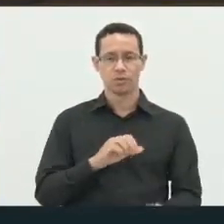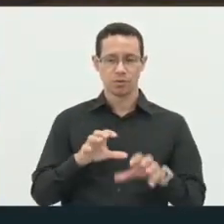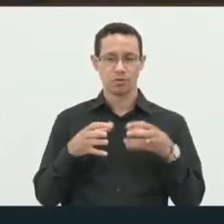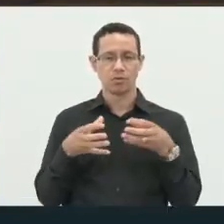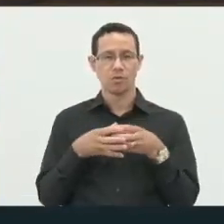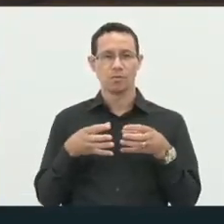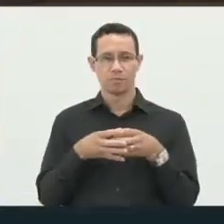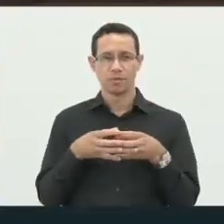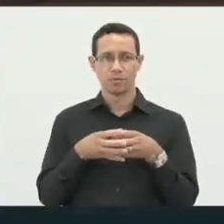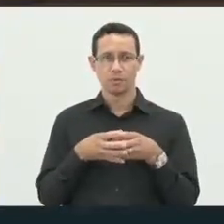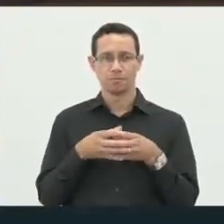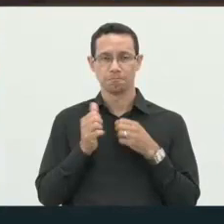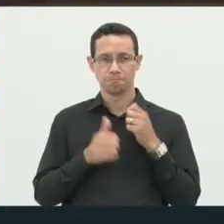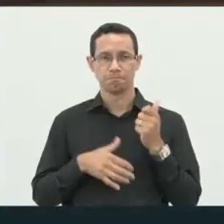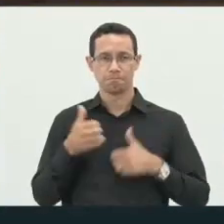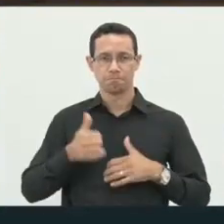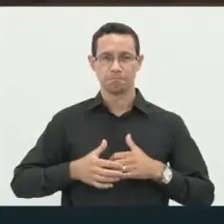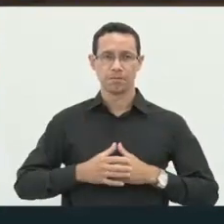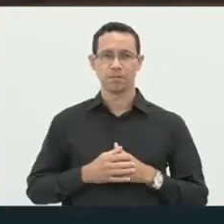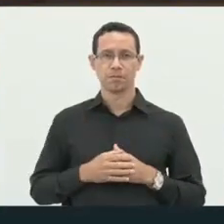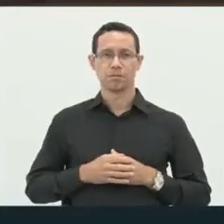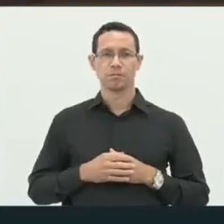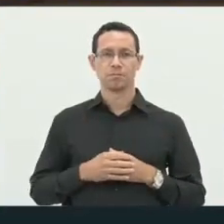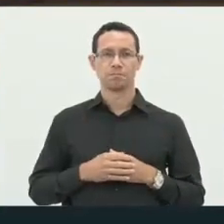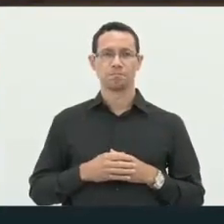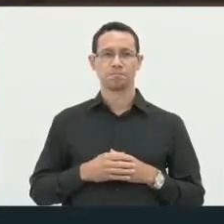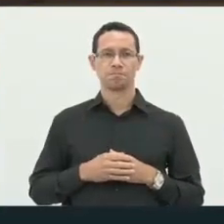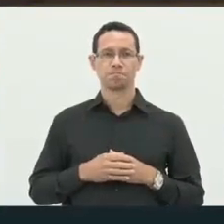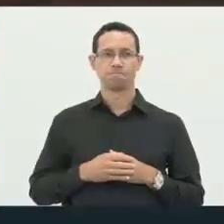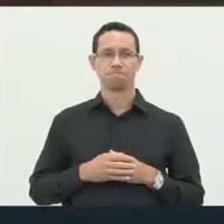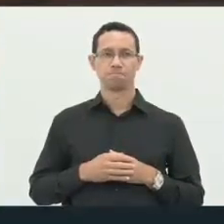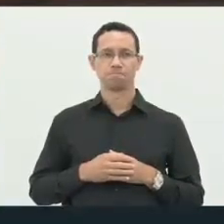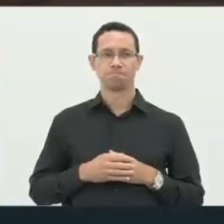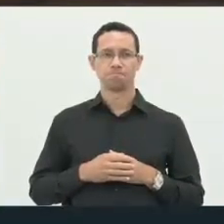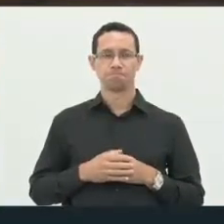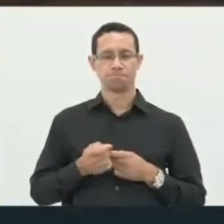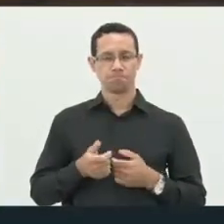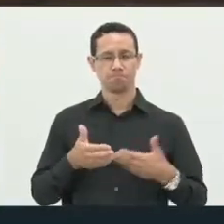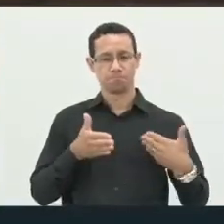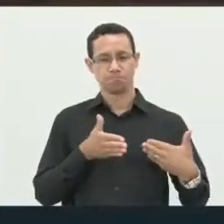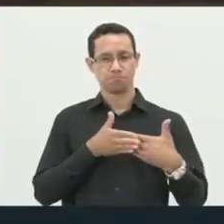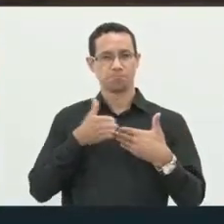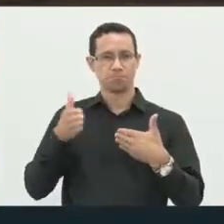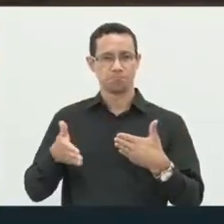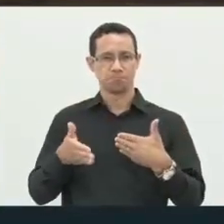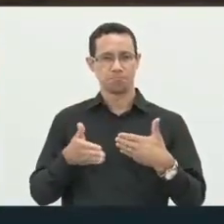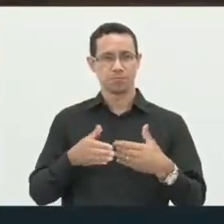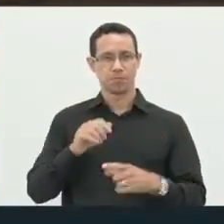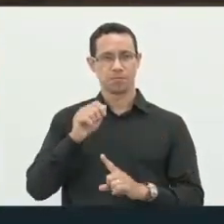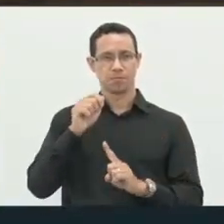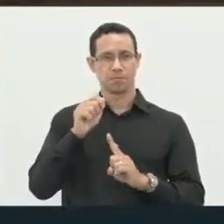pelo exposto pela comissão defina sua prorrogação por 60 dias